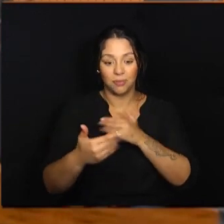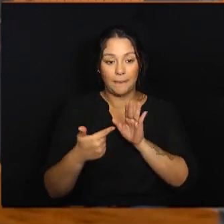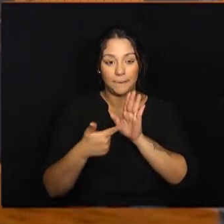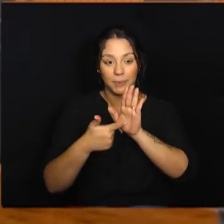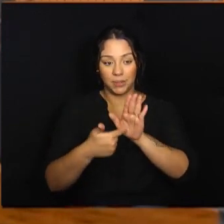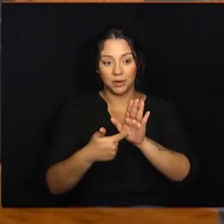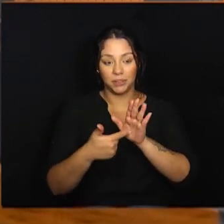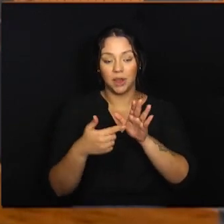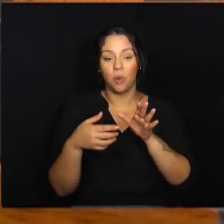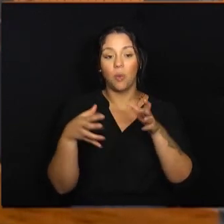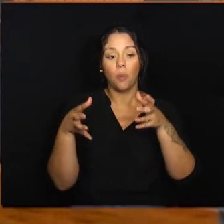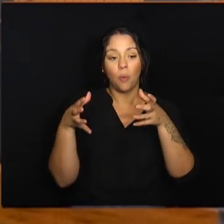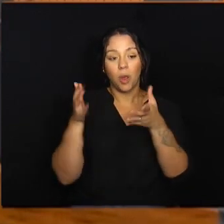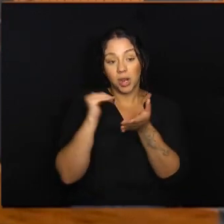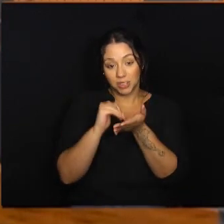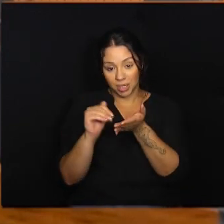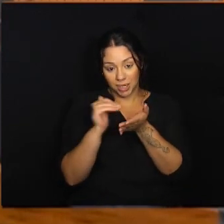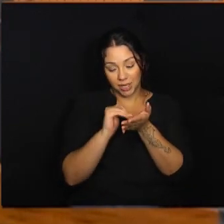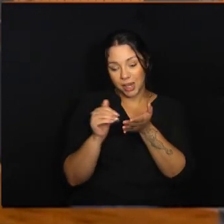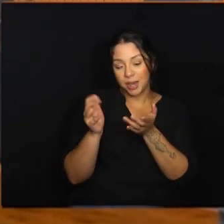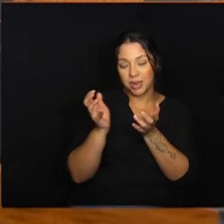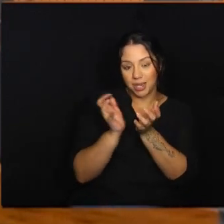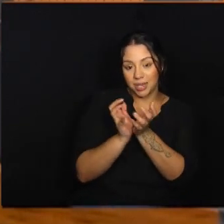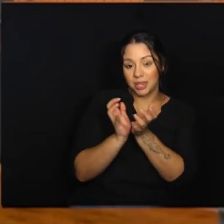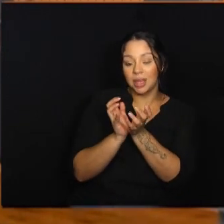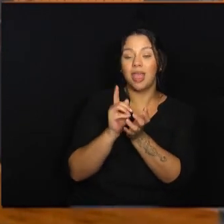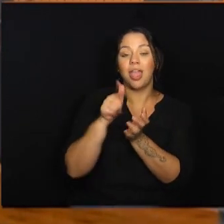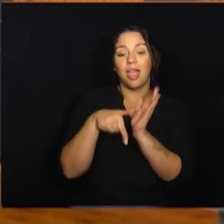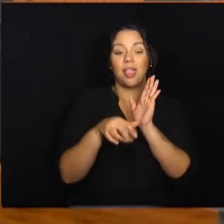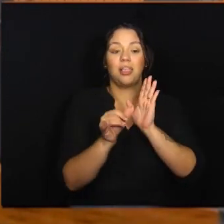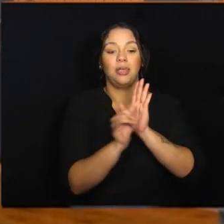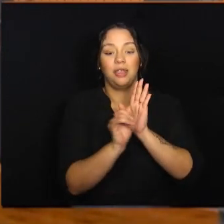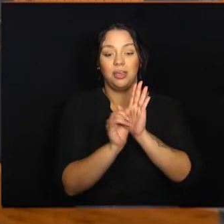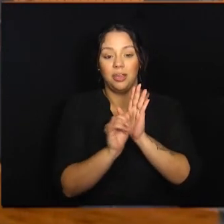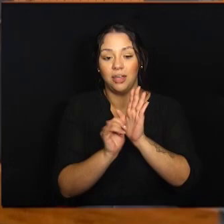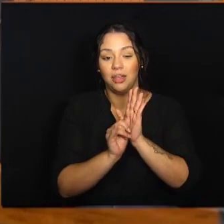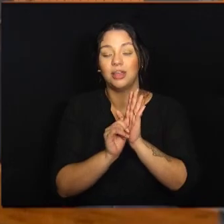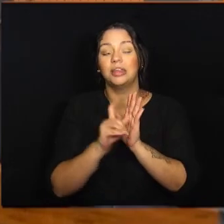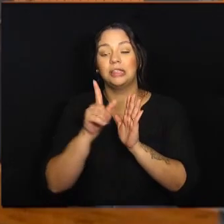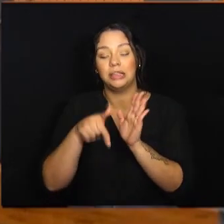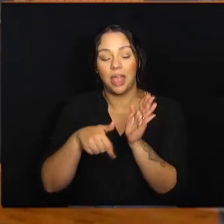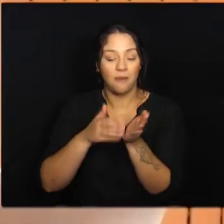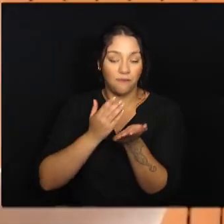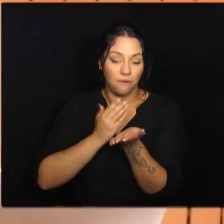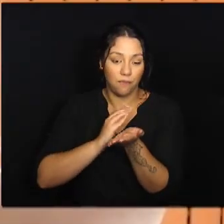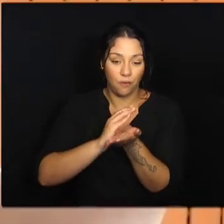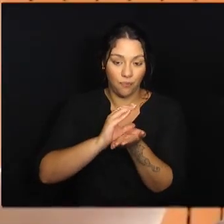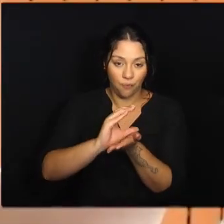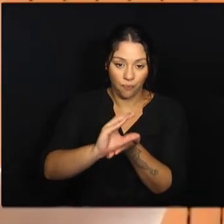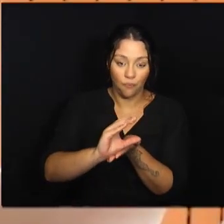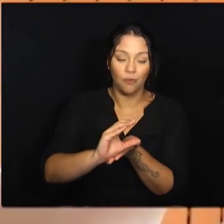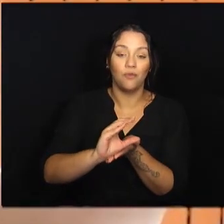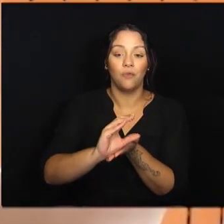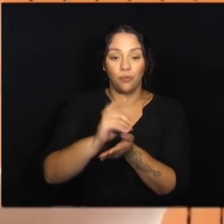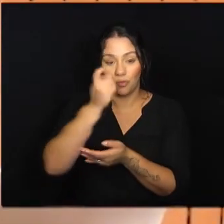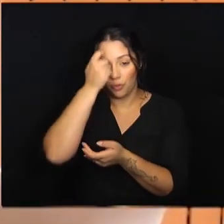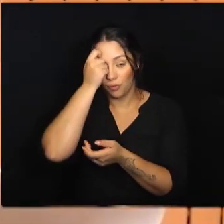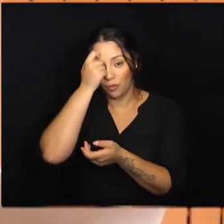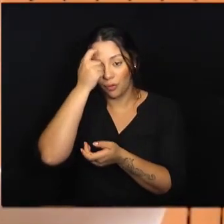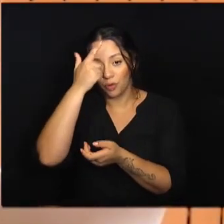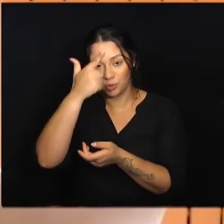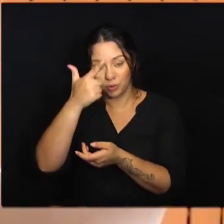do município o novo edital do FIC, Fundo de Investimentos Culturais de Campinas. A gente já